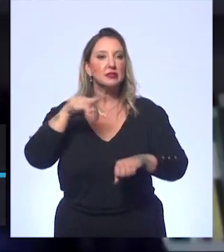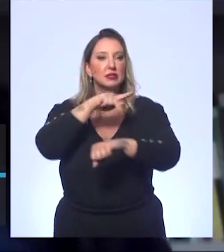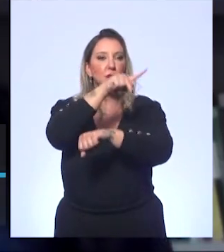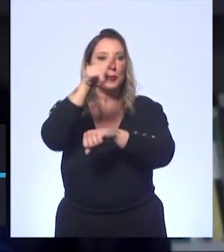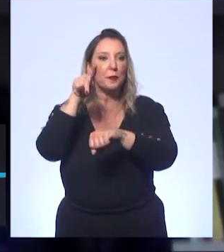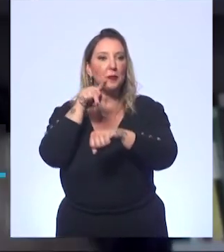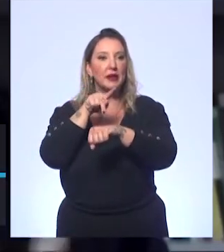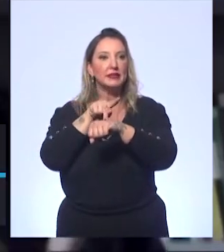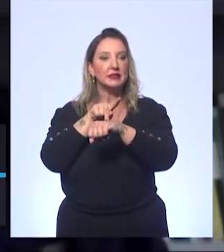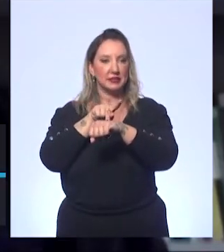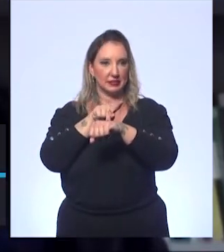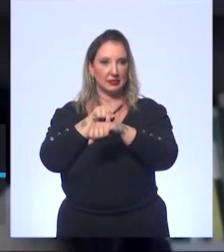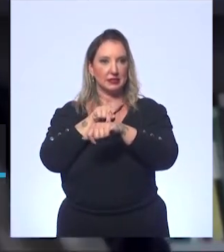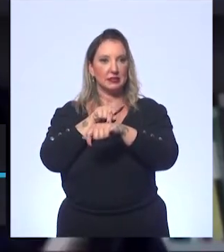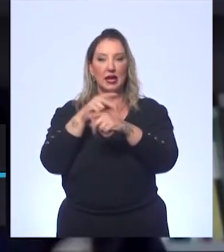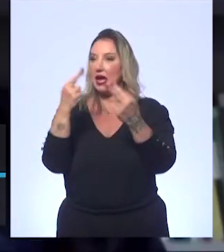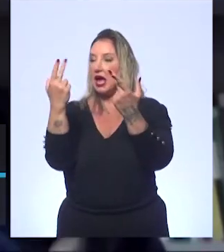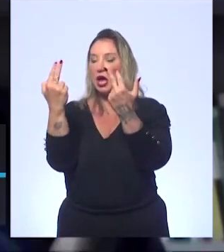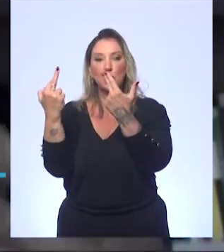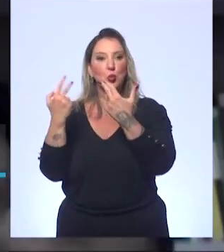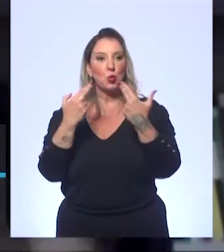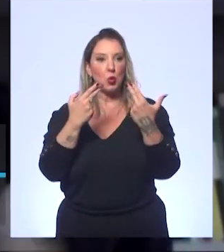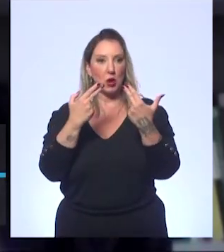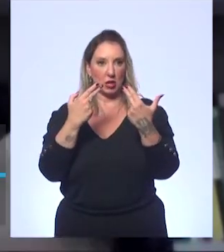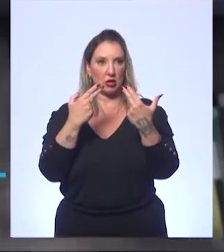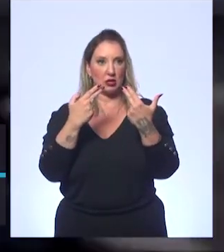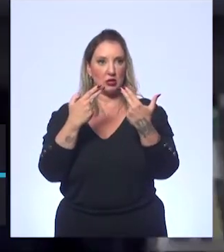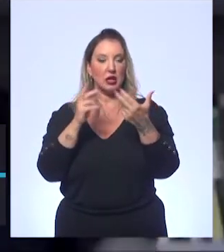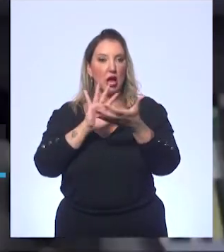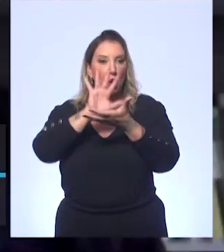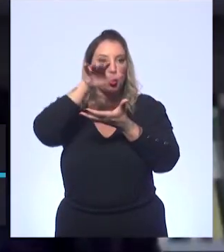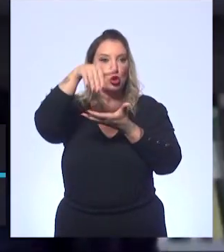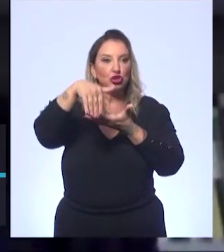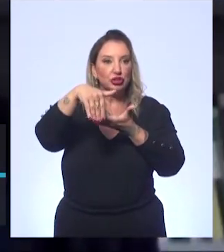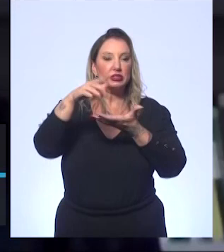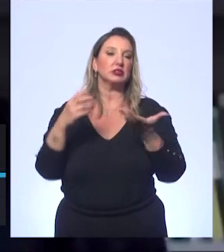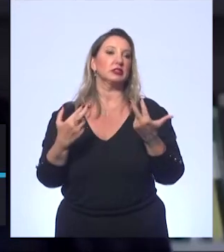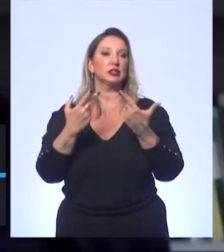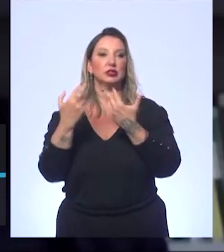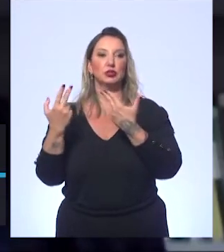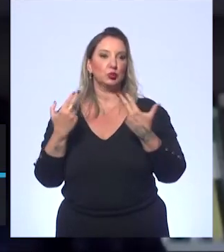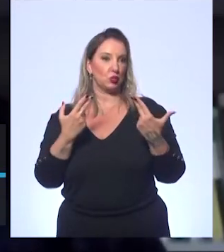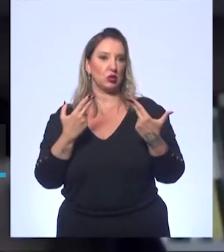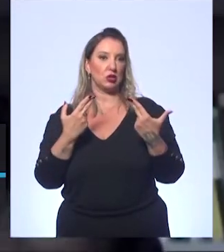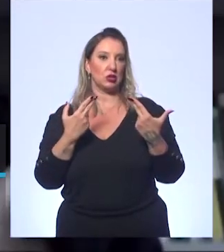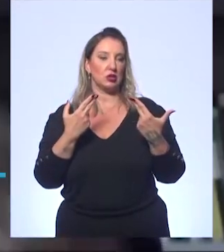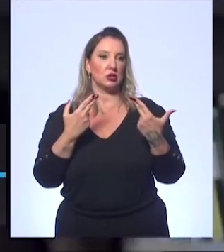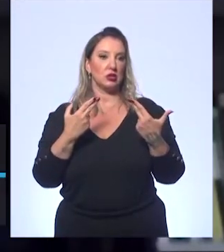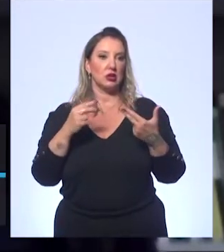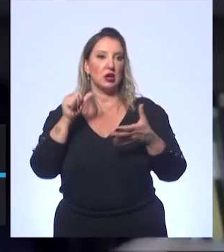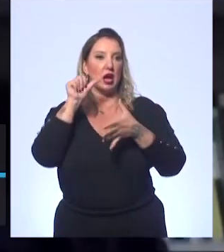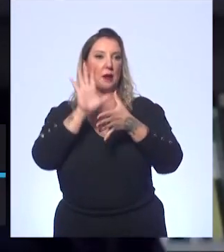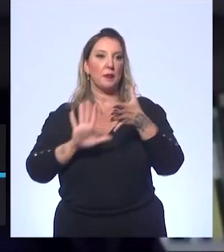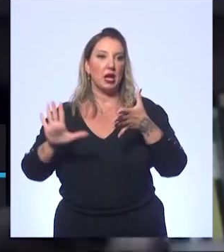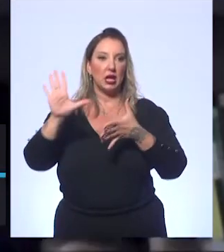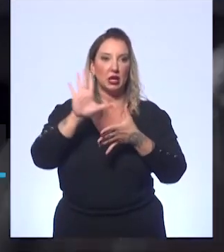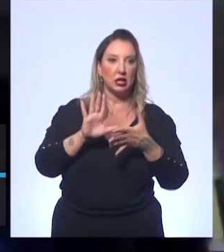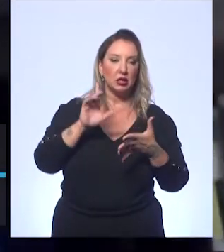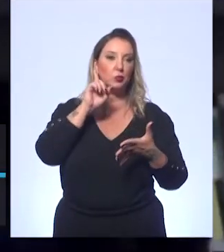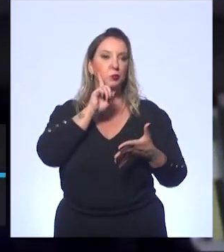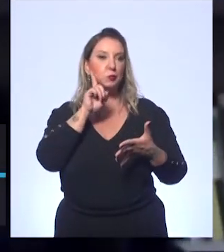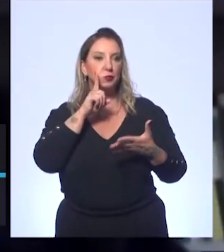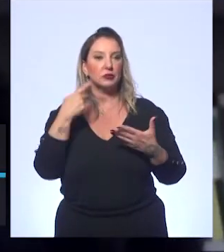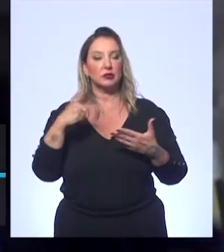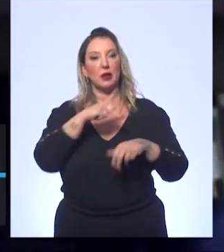E é um país igual ao Brasil. Aliás, é um continente, aliás, igual ao continente americano, que existe também